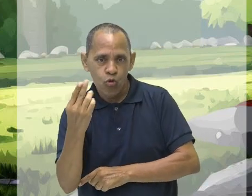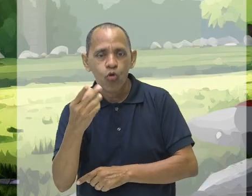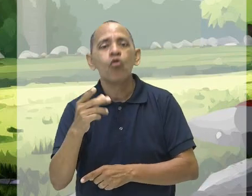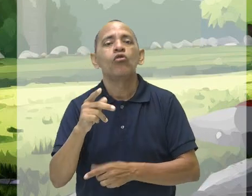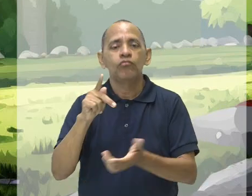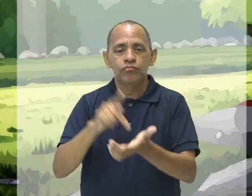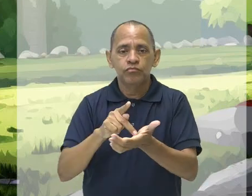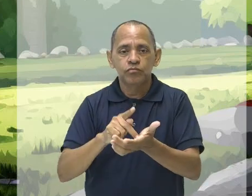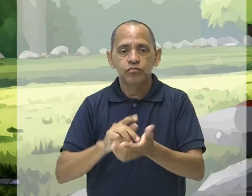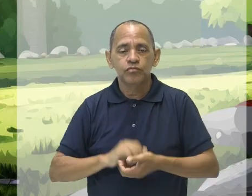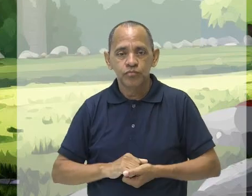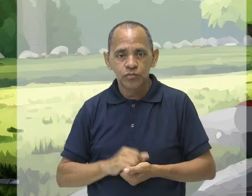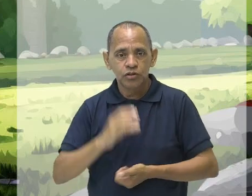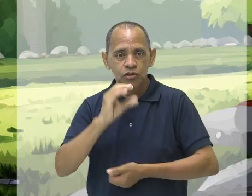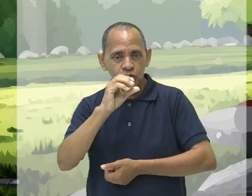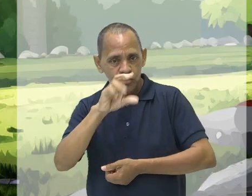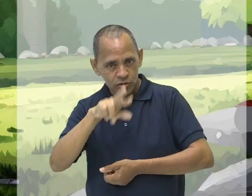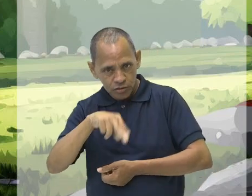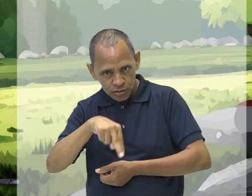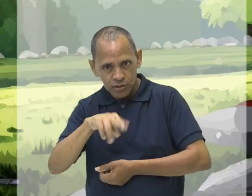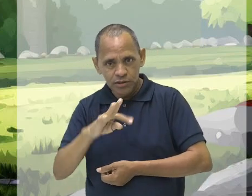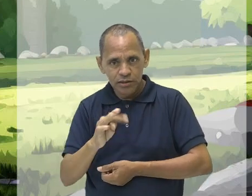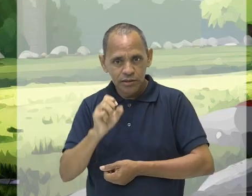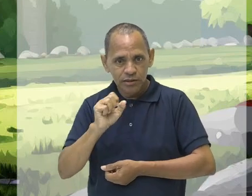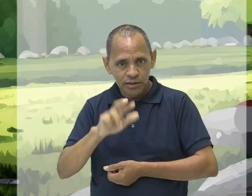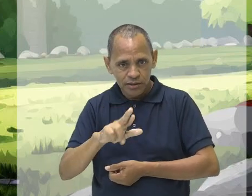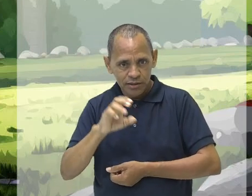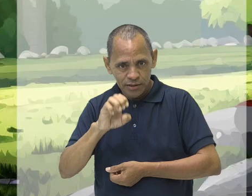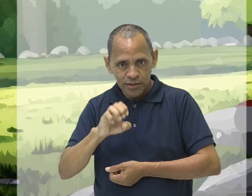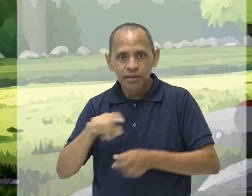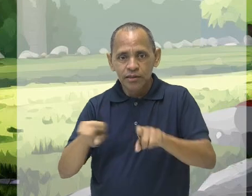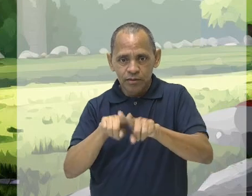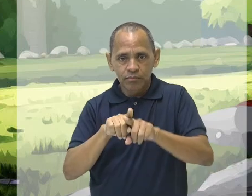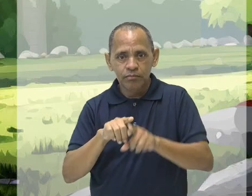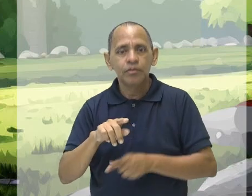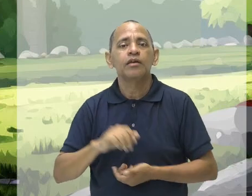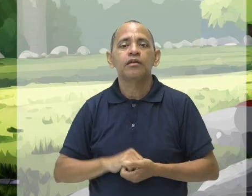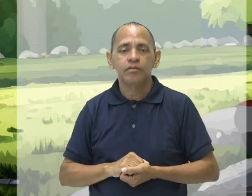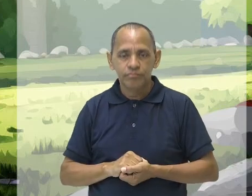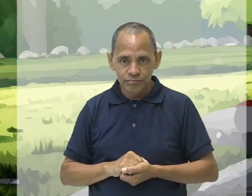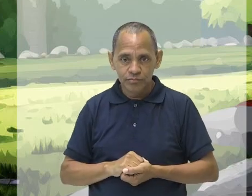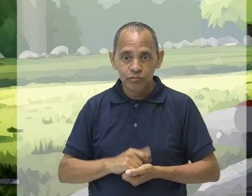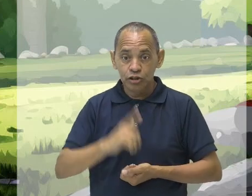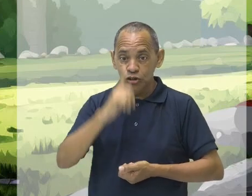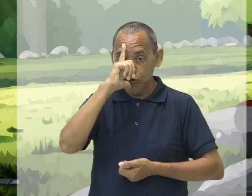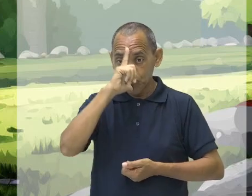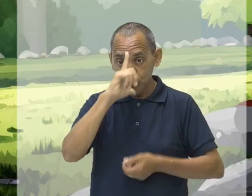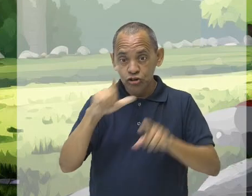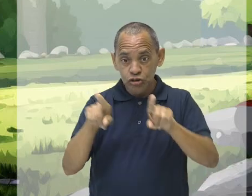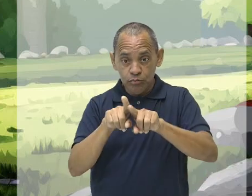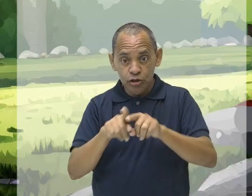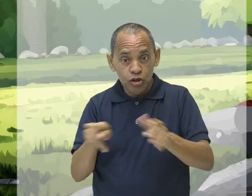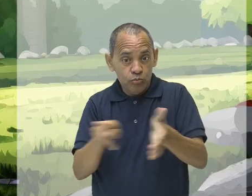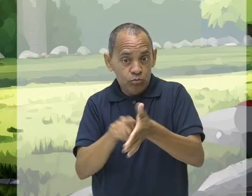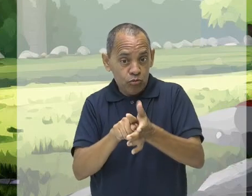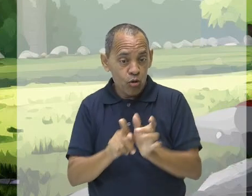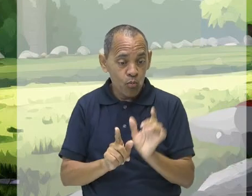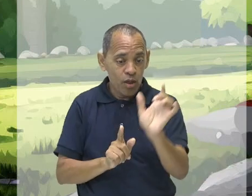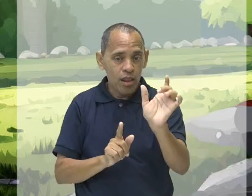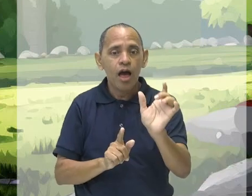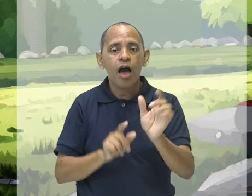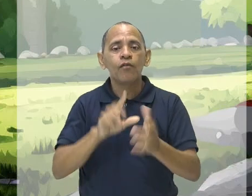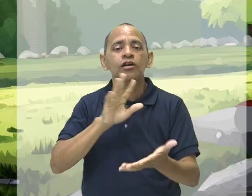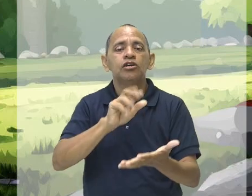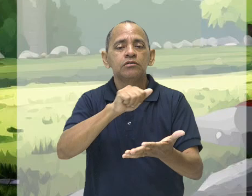latim computare, né, uma história, em princípio, oralmente evolui para o registrar as histórias